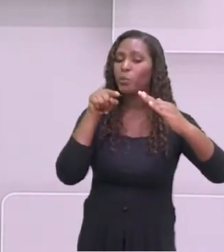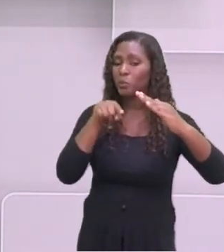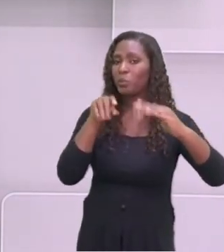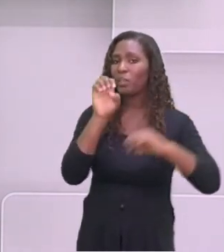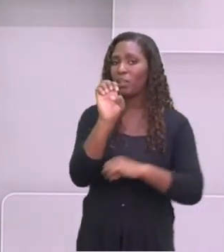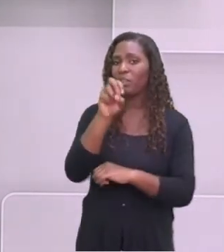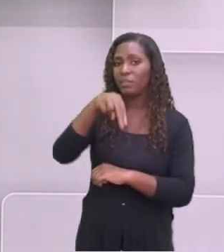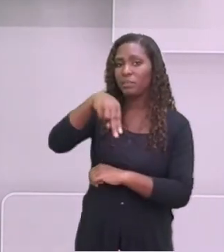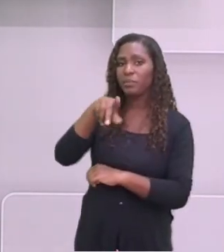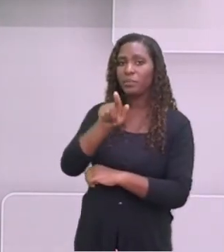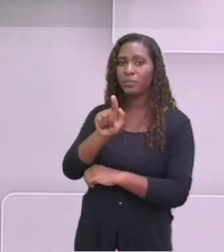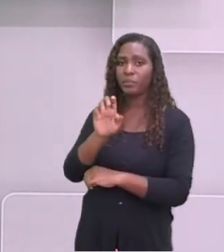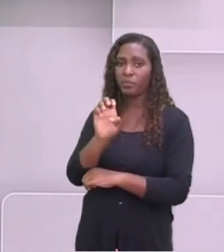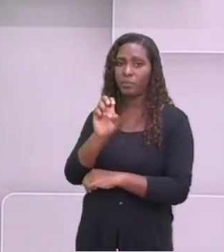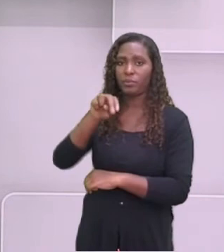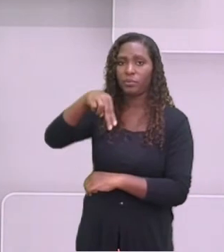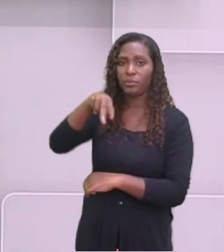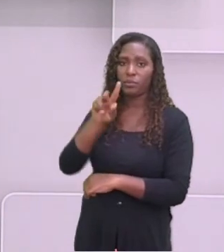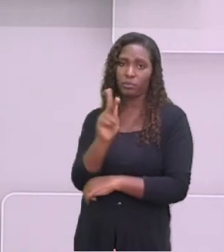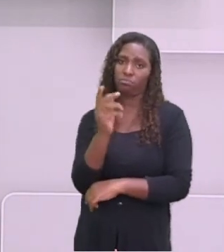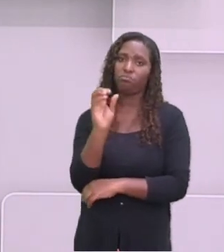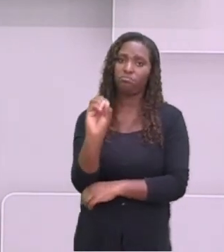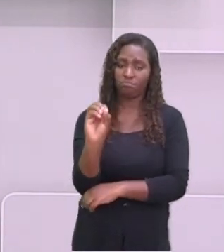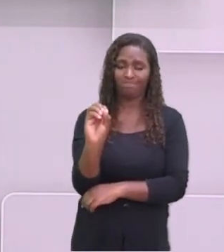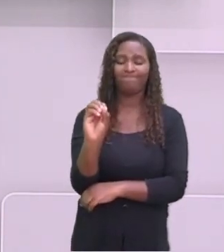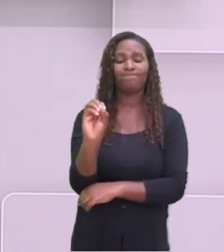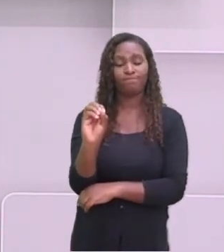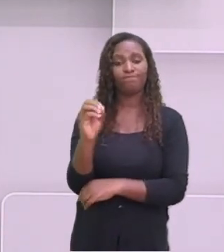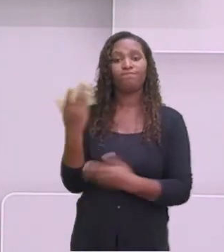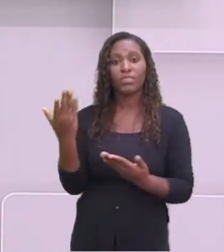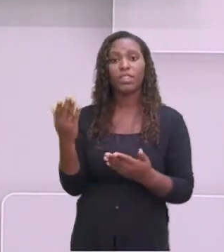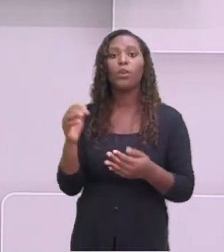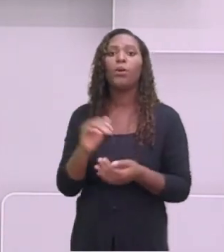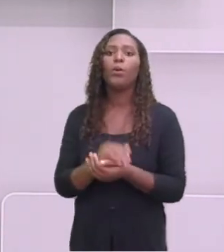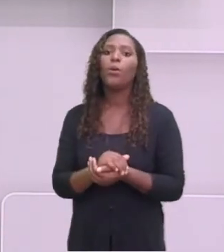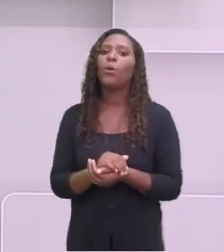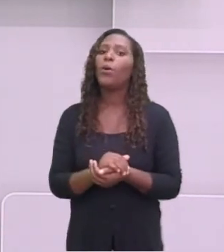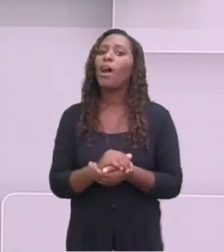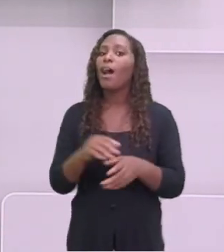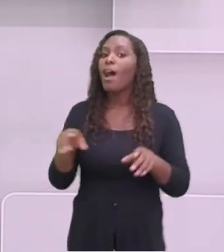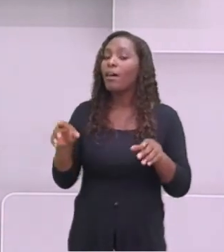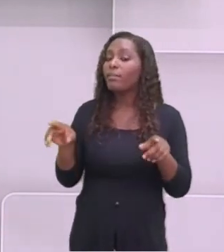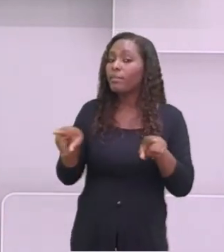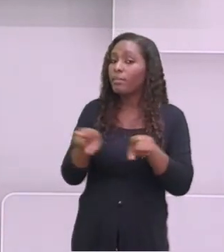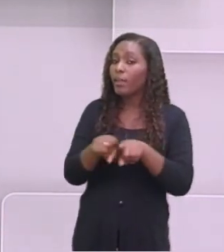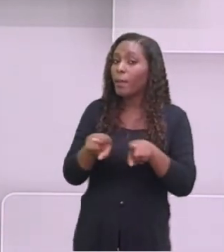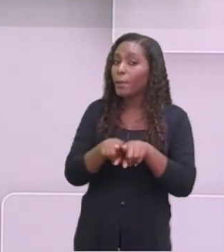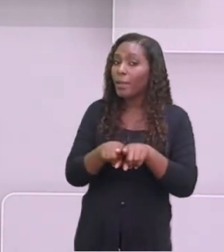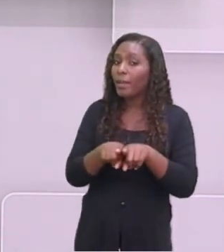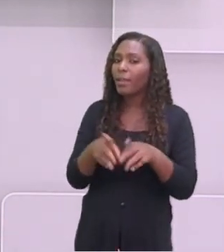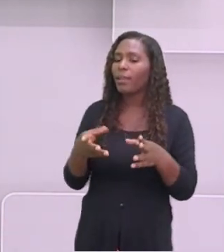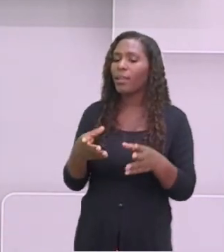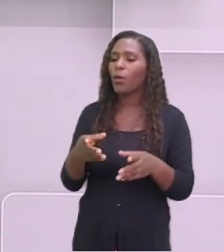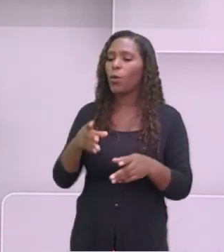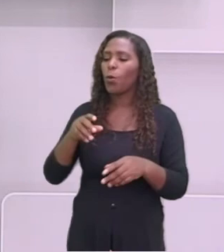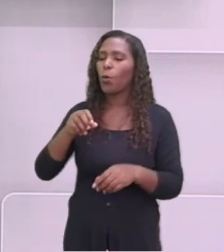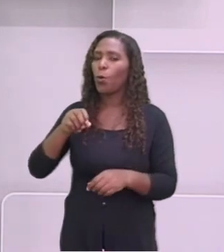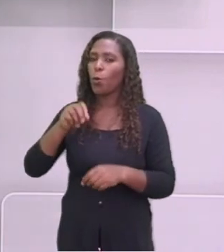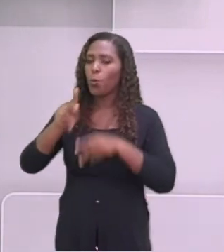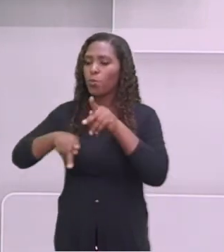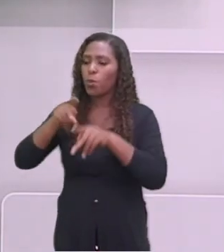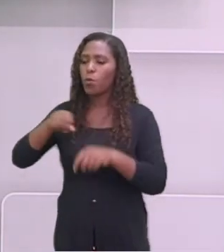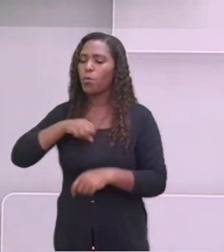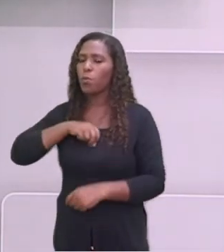até a vinda dos escravos foi rentável para a colonização.